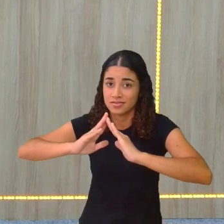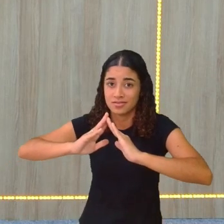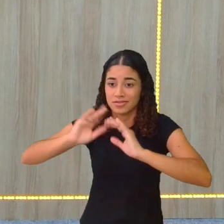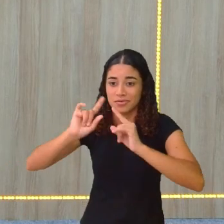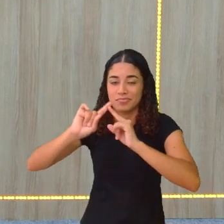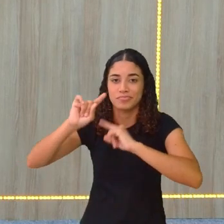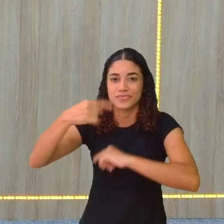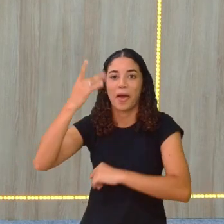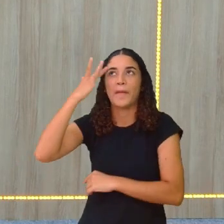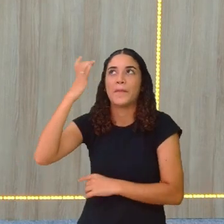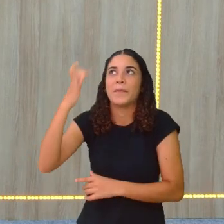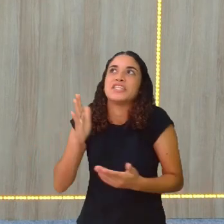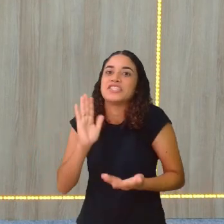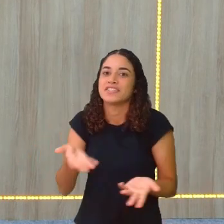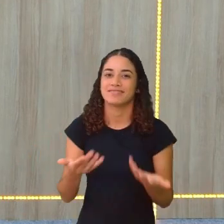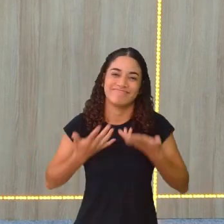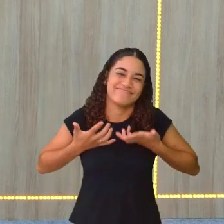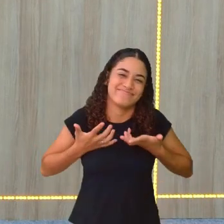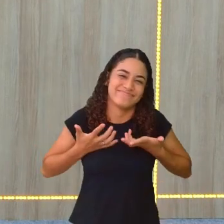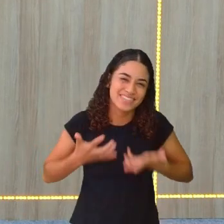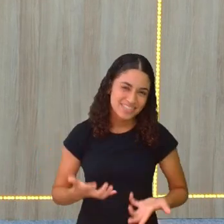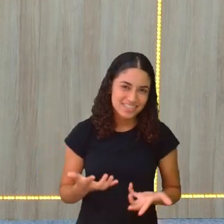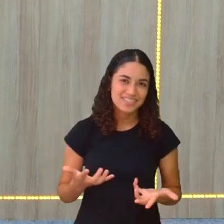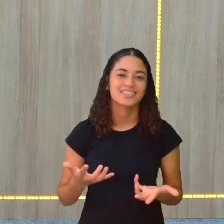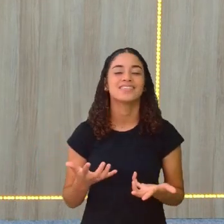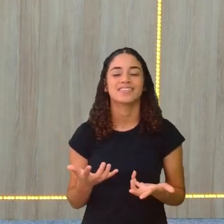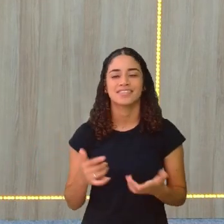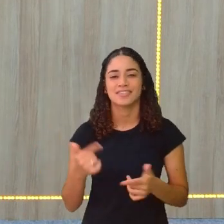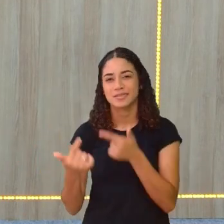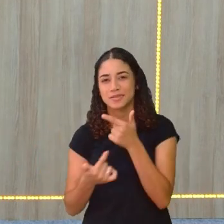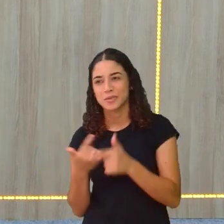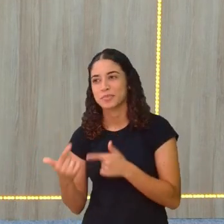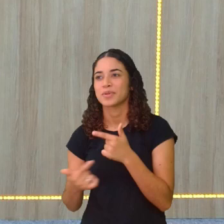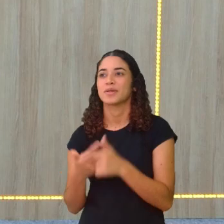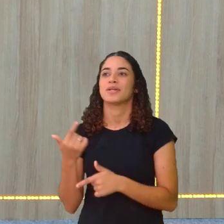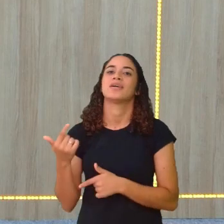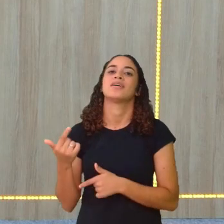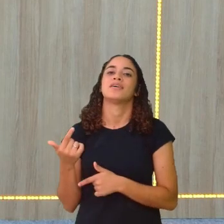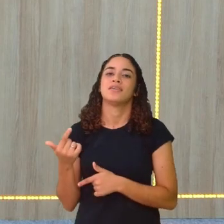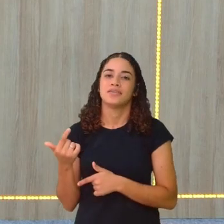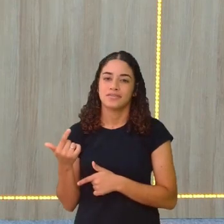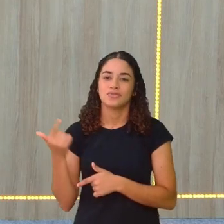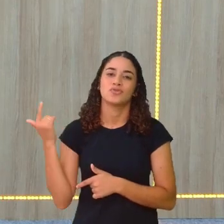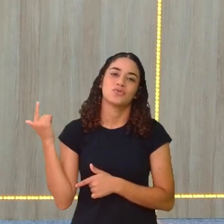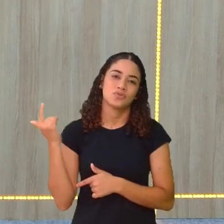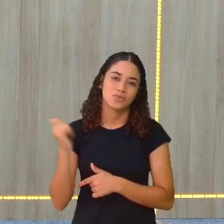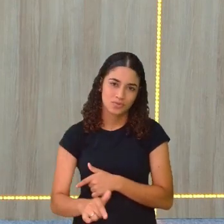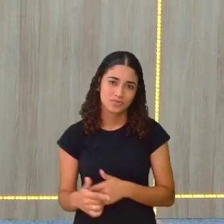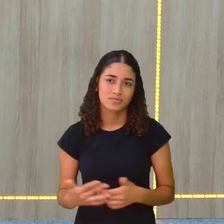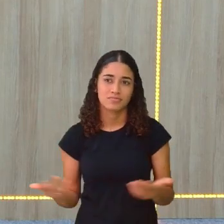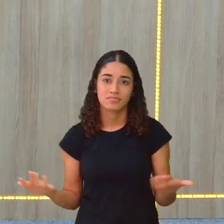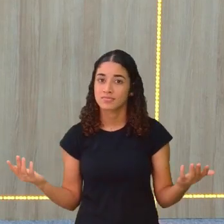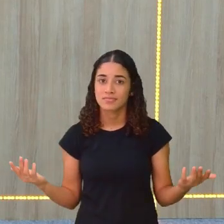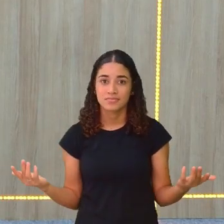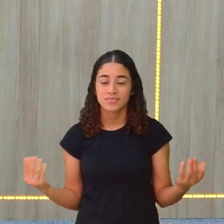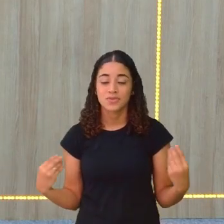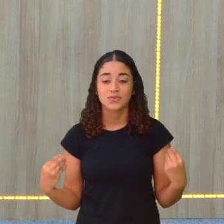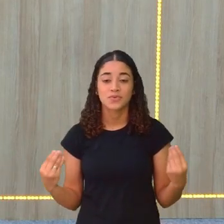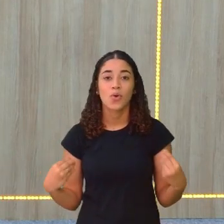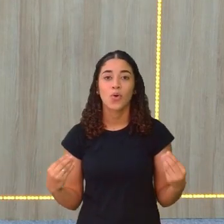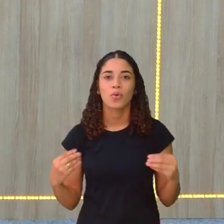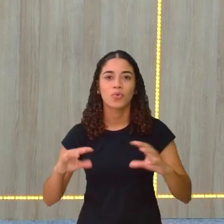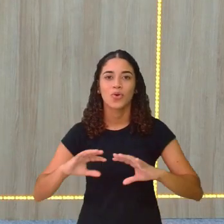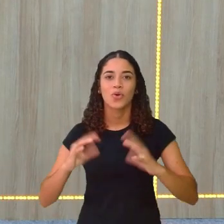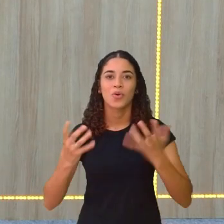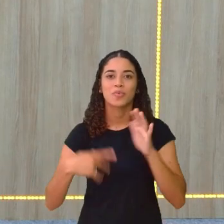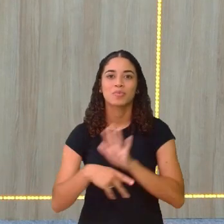dia. Então, cansada para ir trabalhar no outro dia, né? E como é que fica a